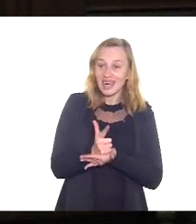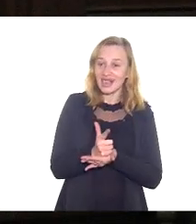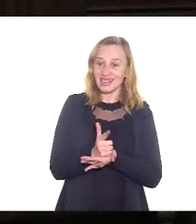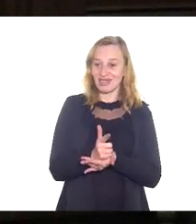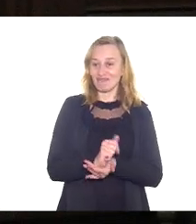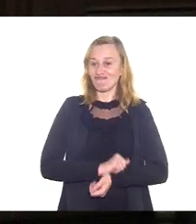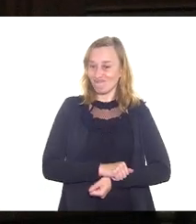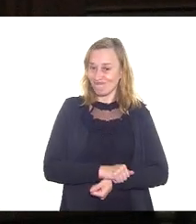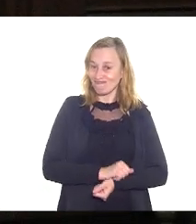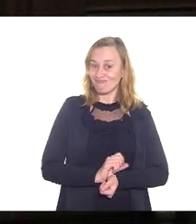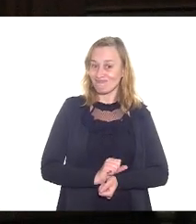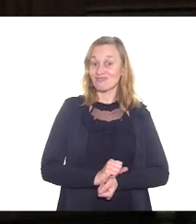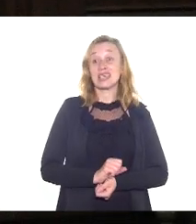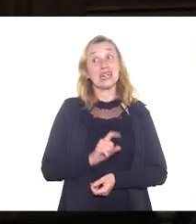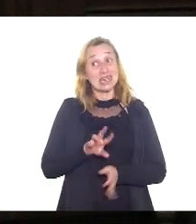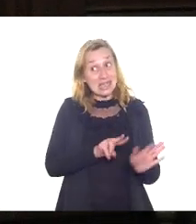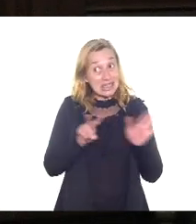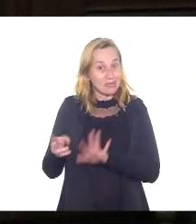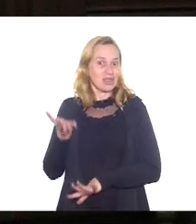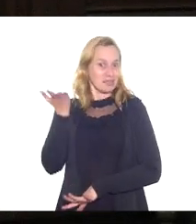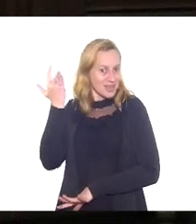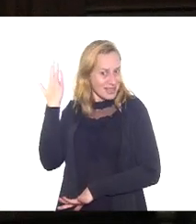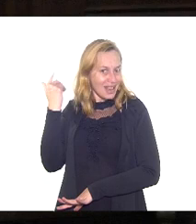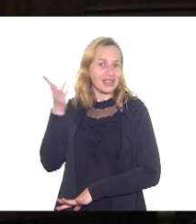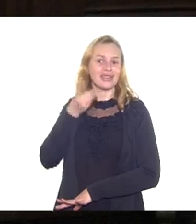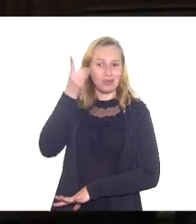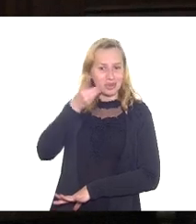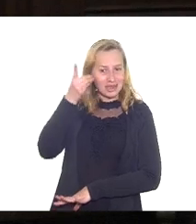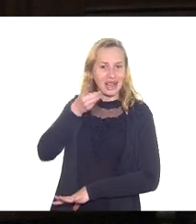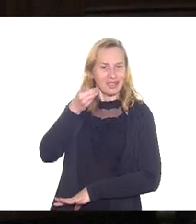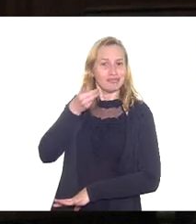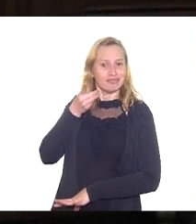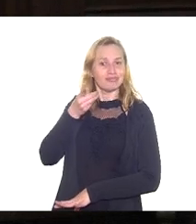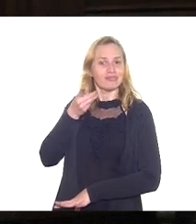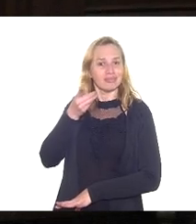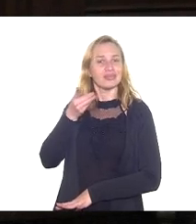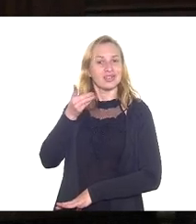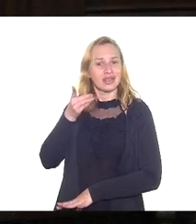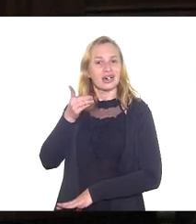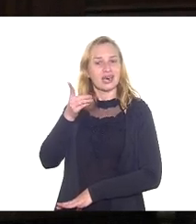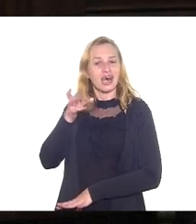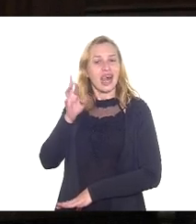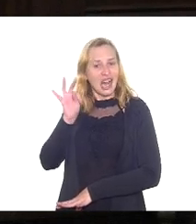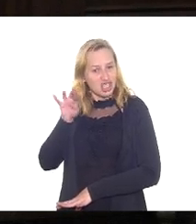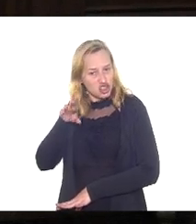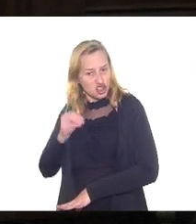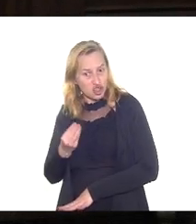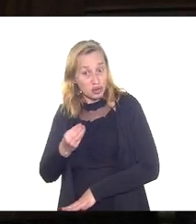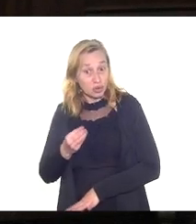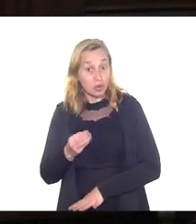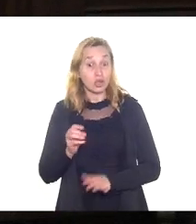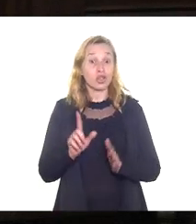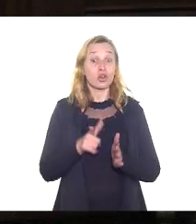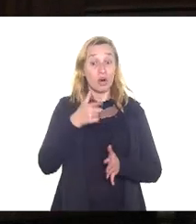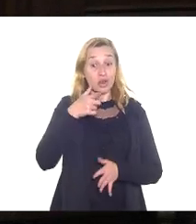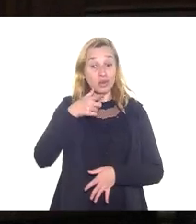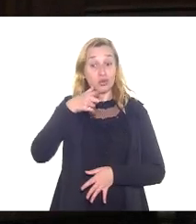Isso foi a semana passada, deputado Ratinho. E a matéria do jornal Dia foi do dia de